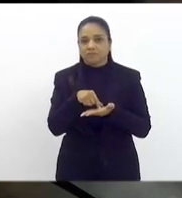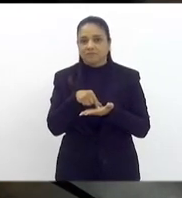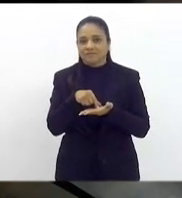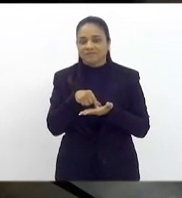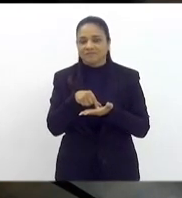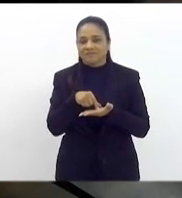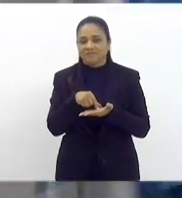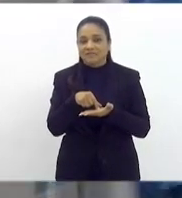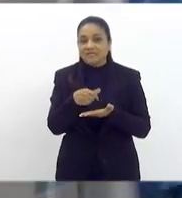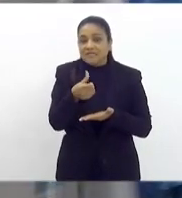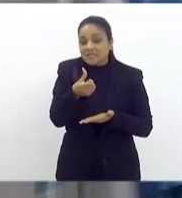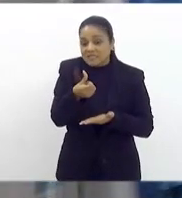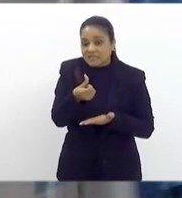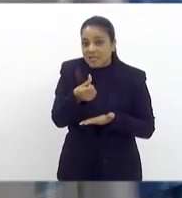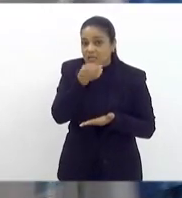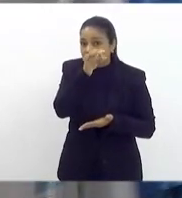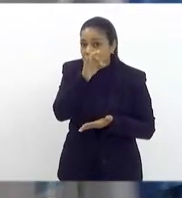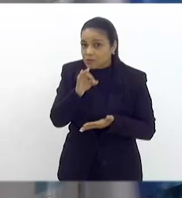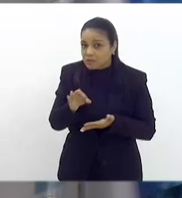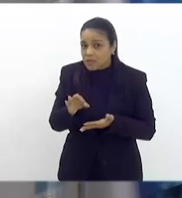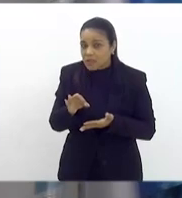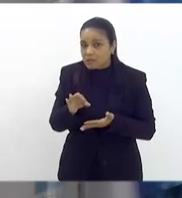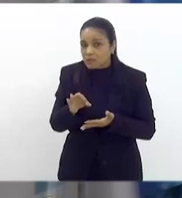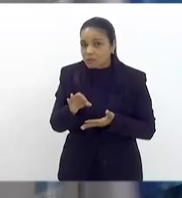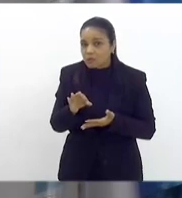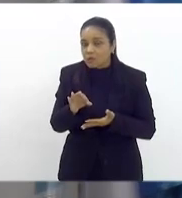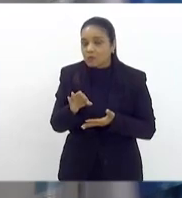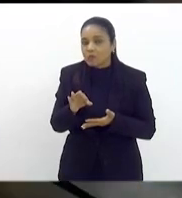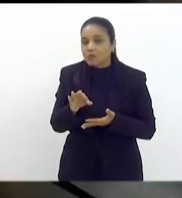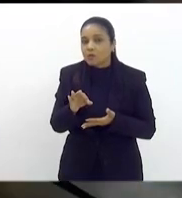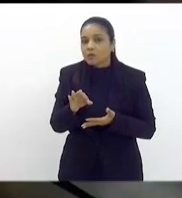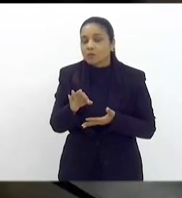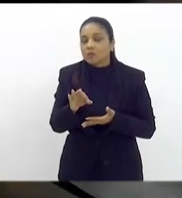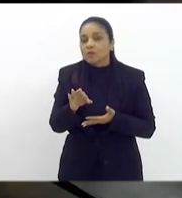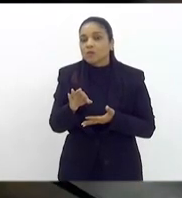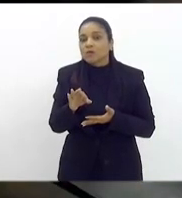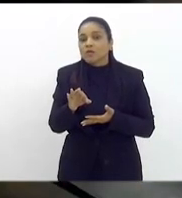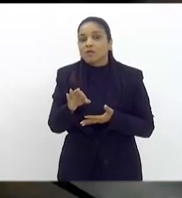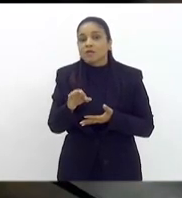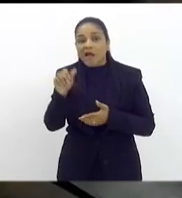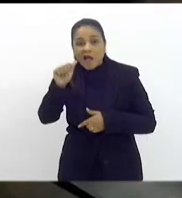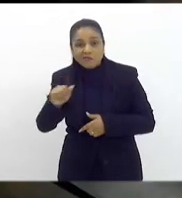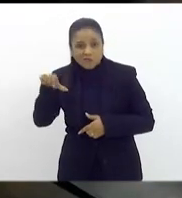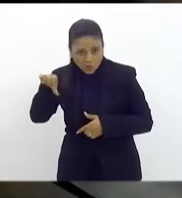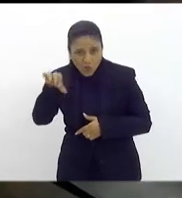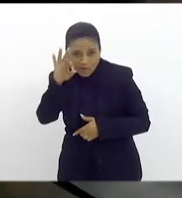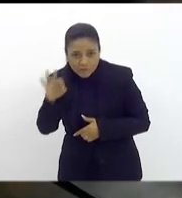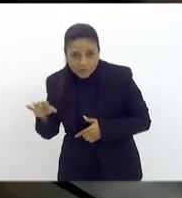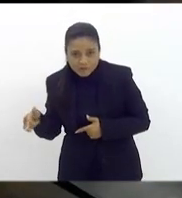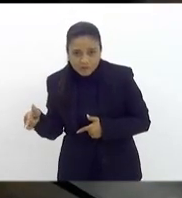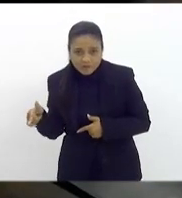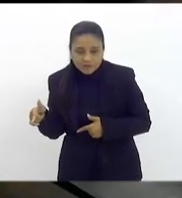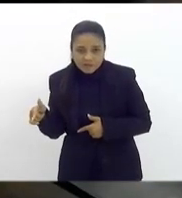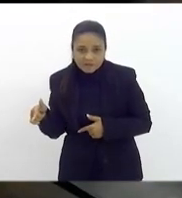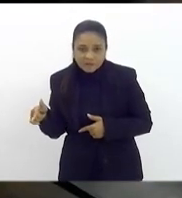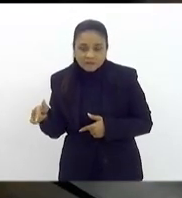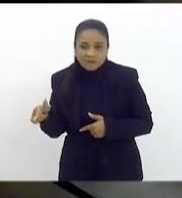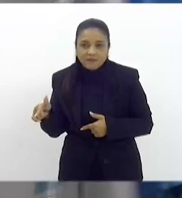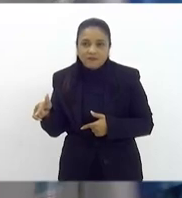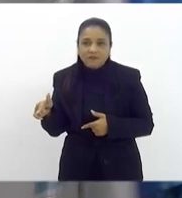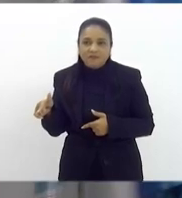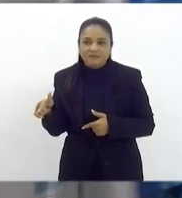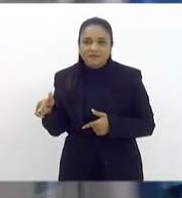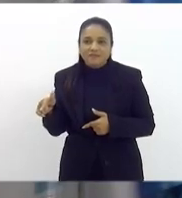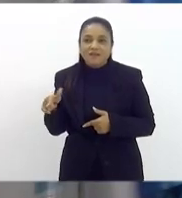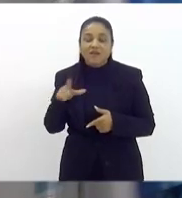Então, 6%. Então, dentro desses 6%. E as associações, 9%. É absolutamente. Quer dizer, você cristalino tem, para mim que incide imposto você em cima tem,